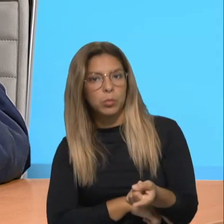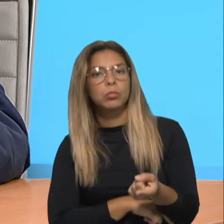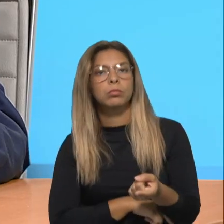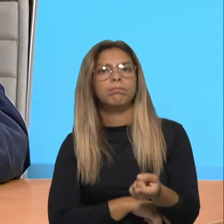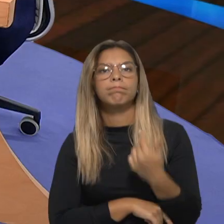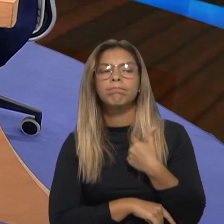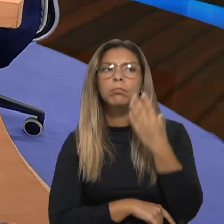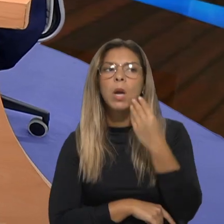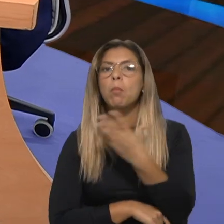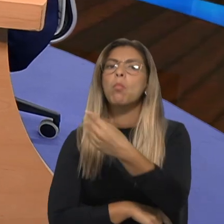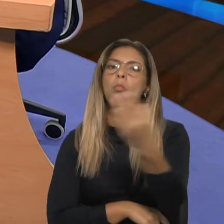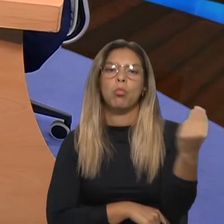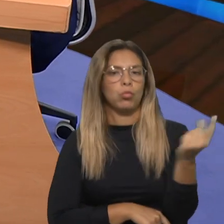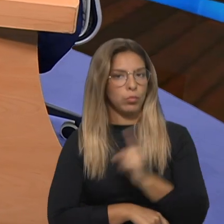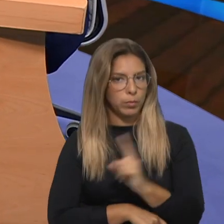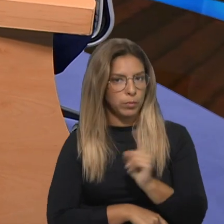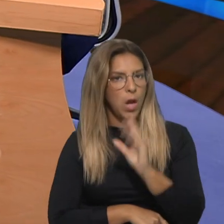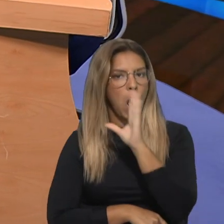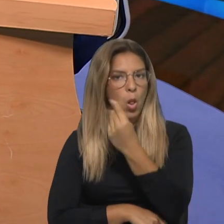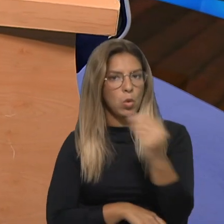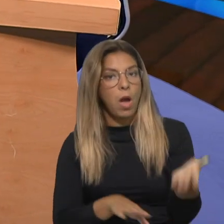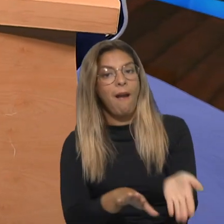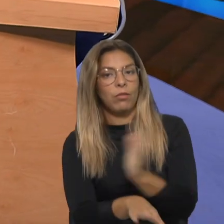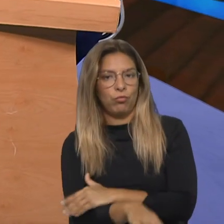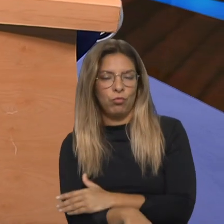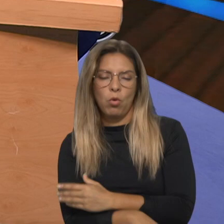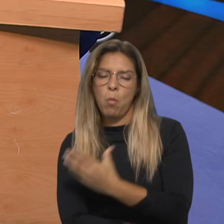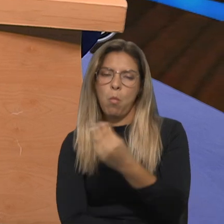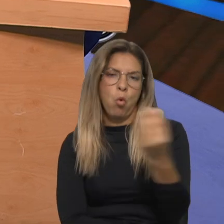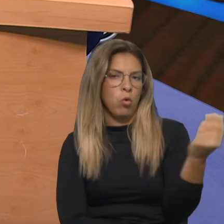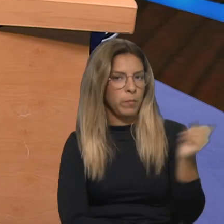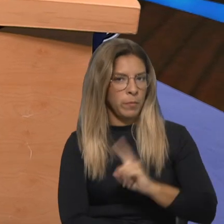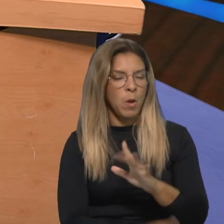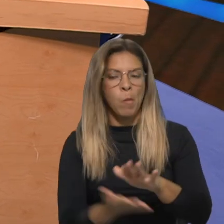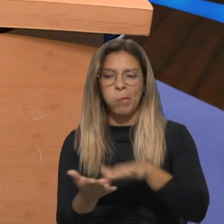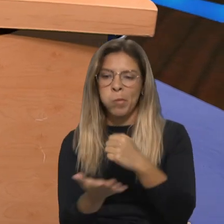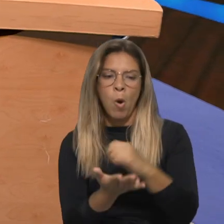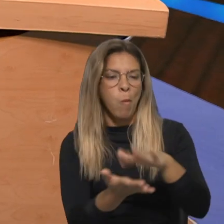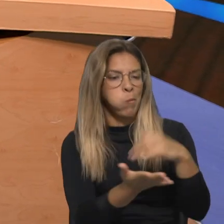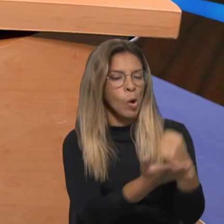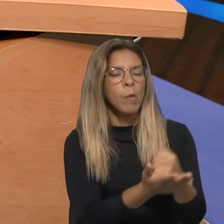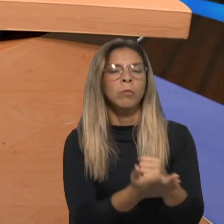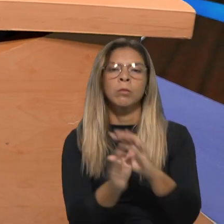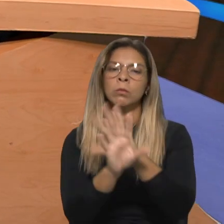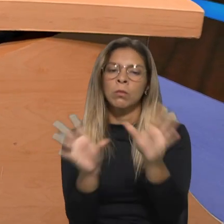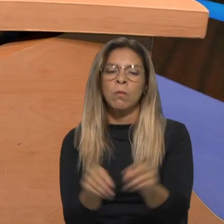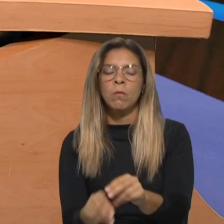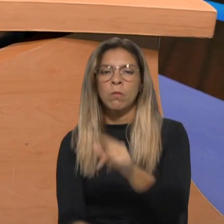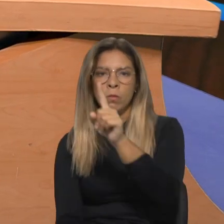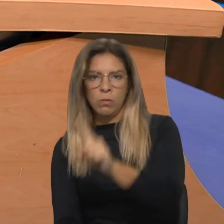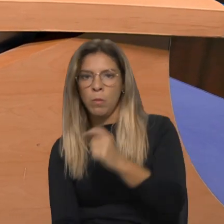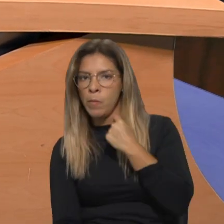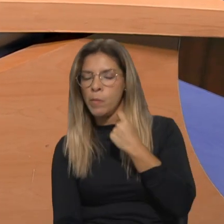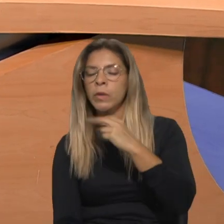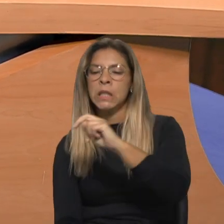serem muitos os alunos que na altura terminaram, foram 35 alunos do primeiro curso,